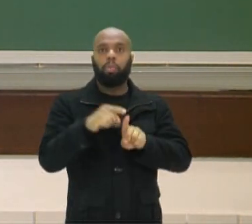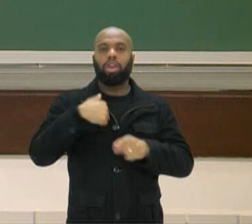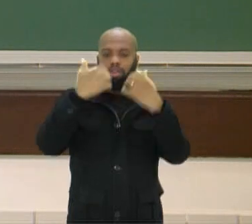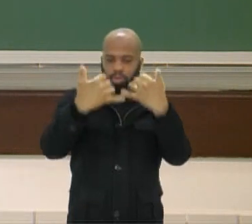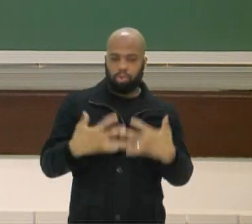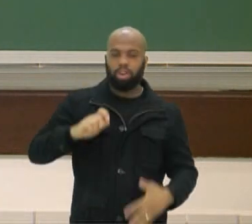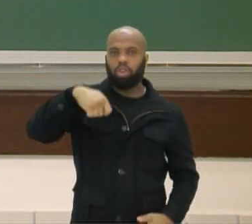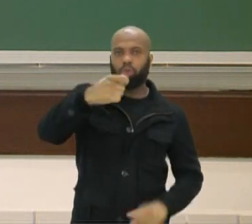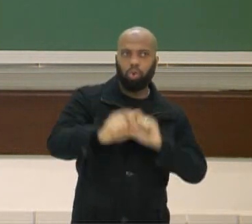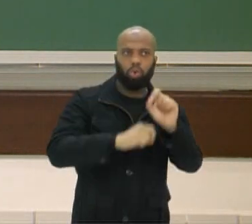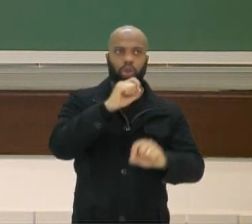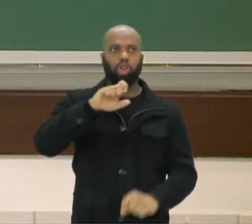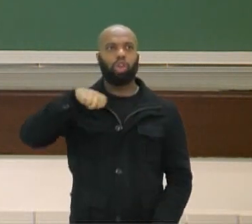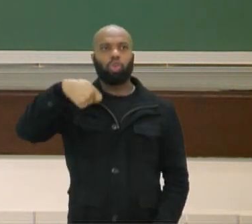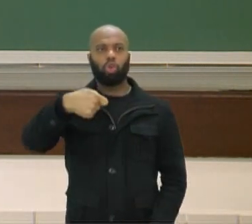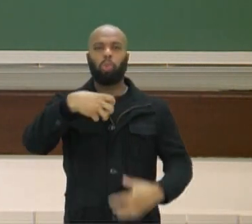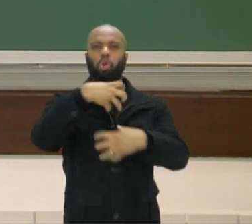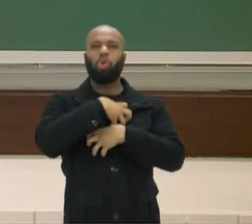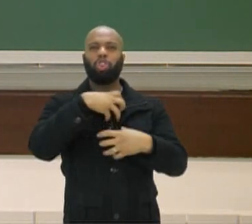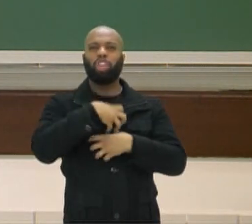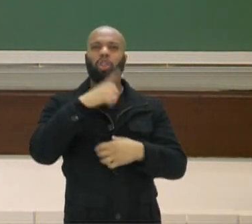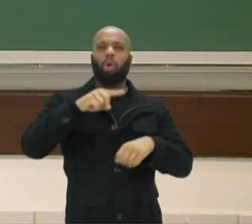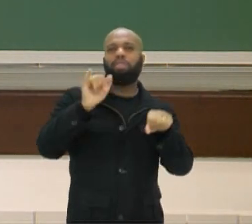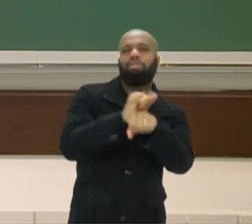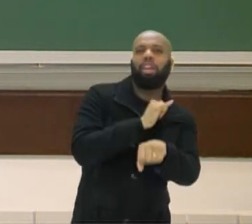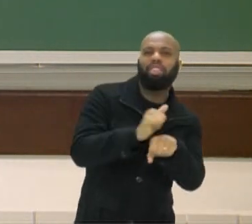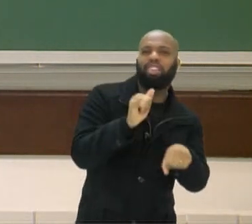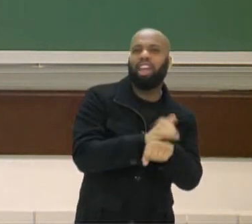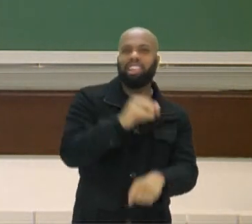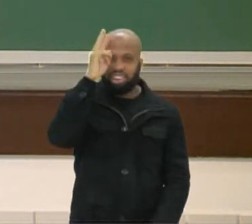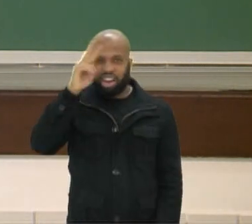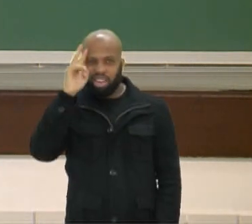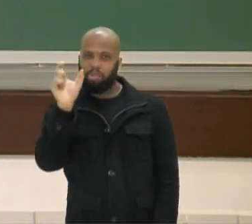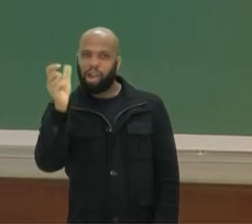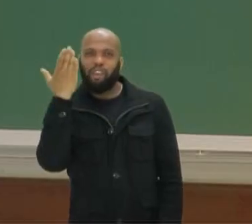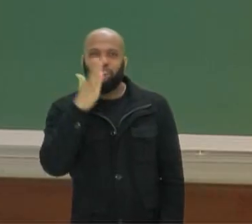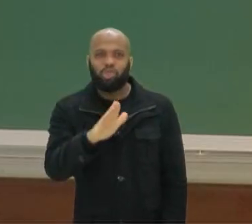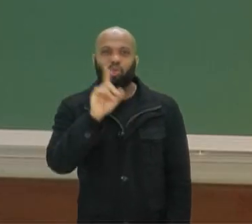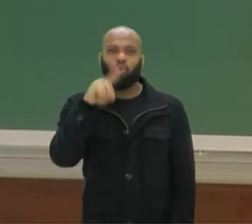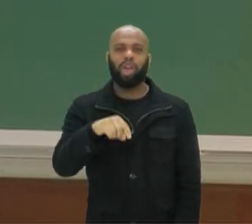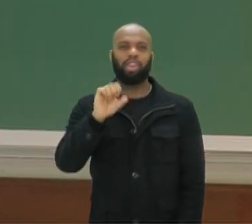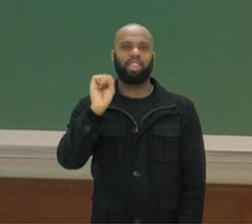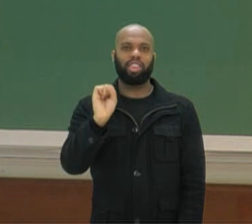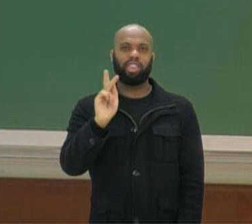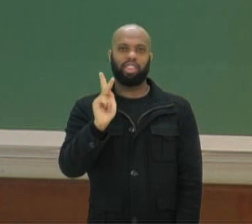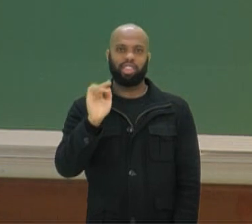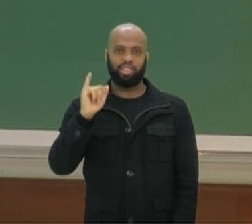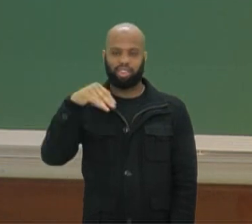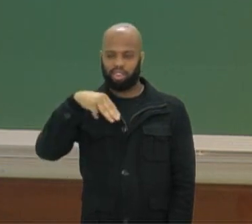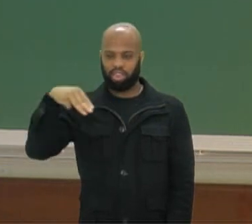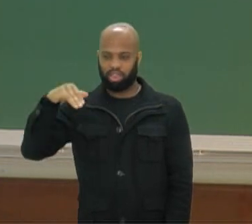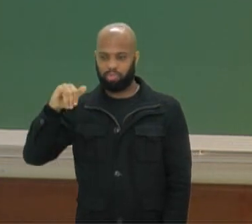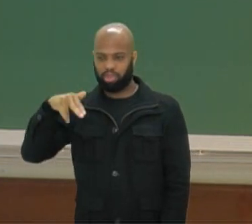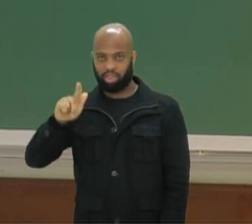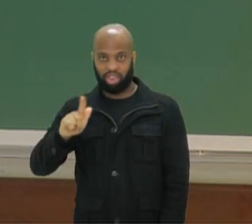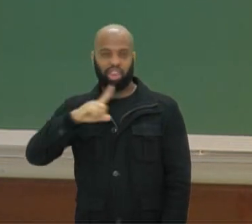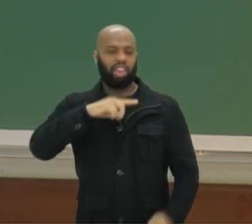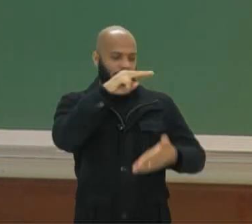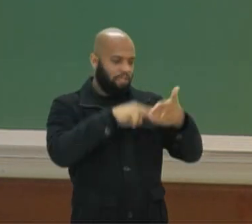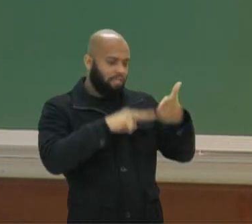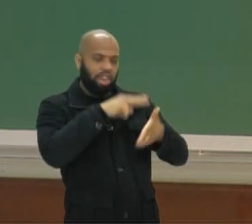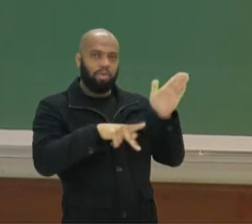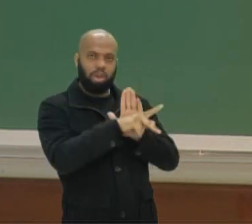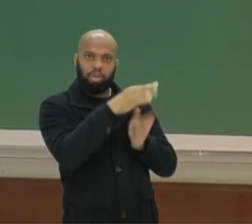vocês também sobre o skimming, né? Aquela técnica de leitura e interpretação, quando você dá aquela olhada superficial no texto, buscando